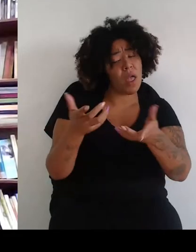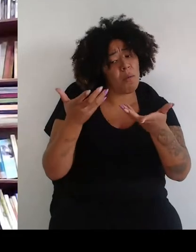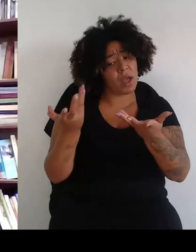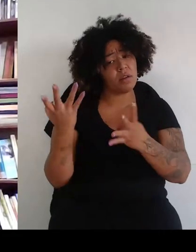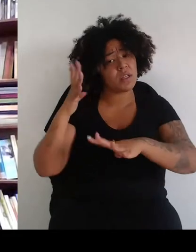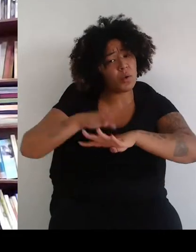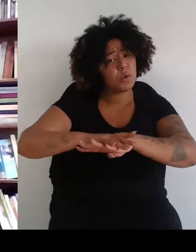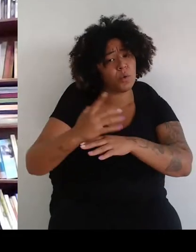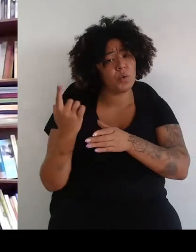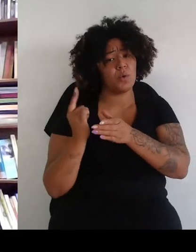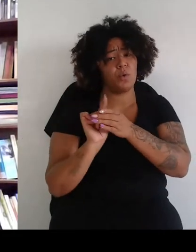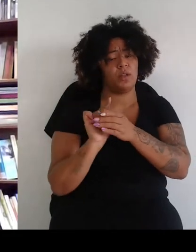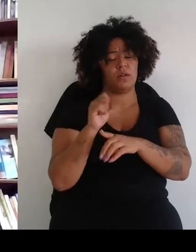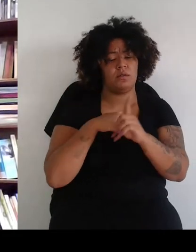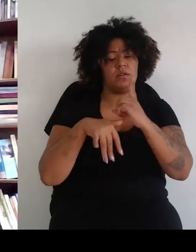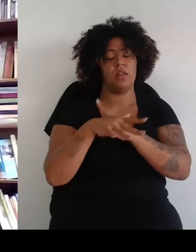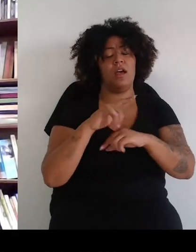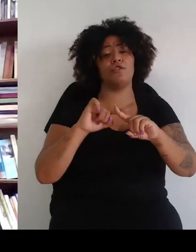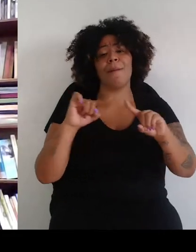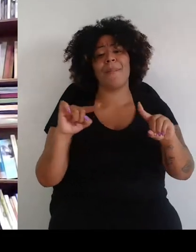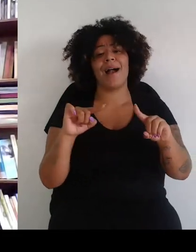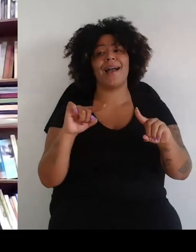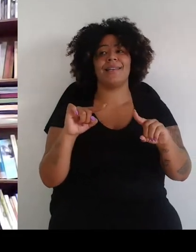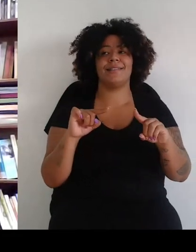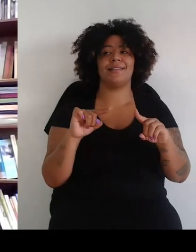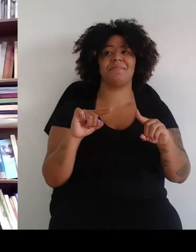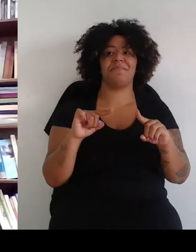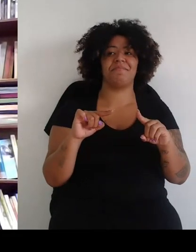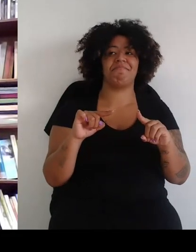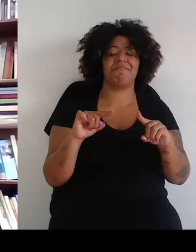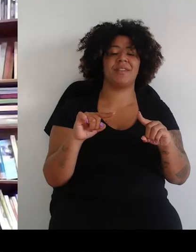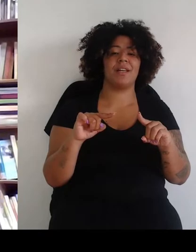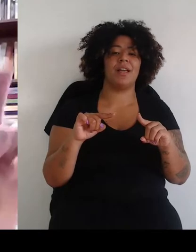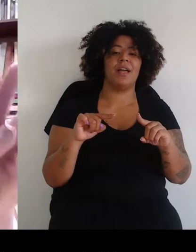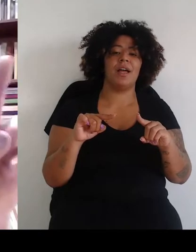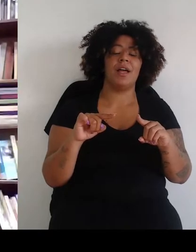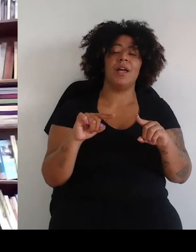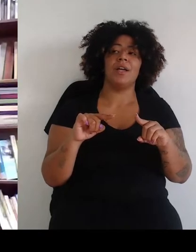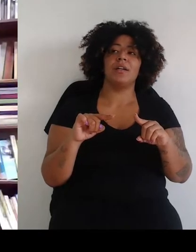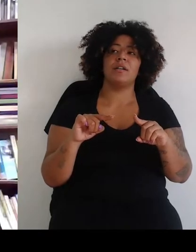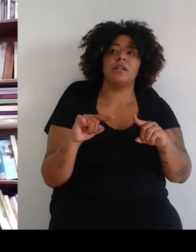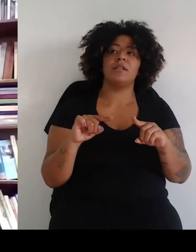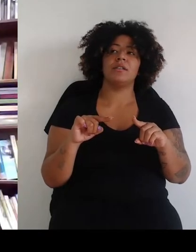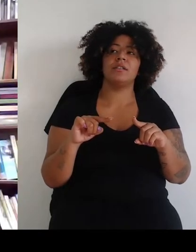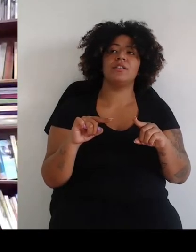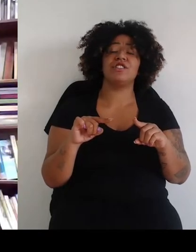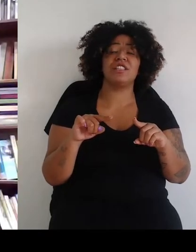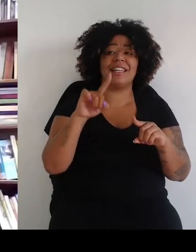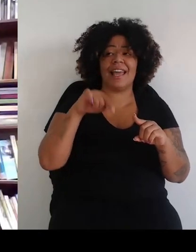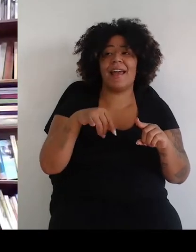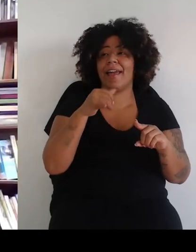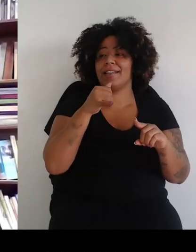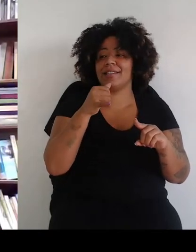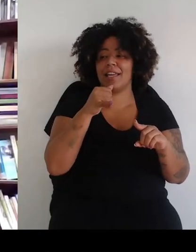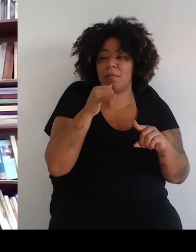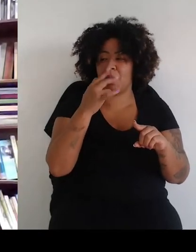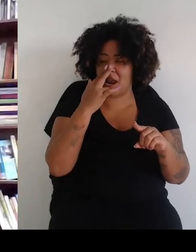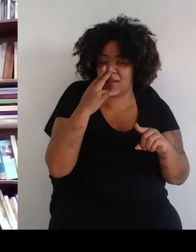tempo ele faz isso através de diminuir os outros